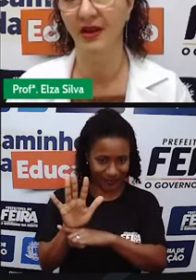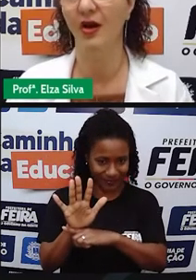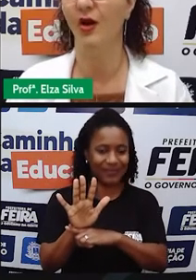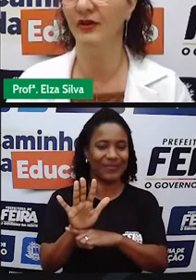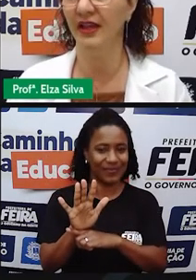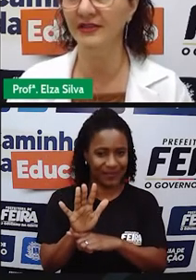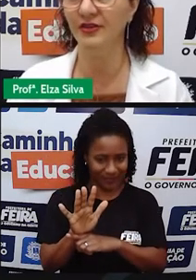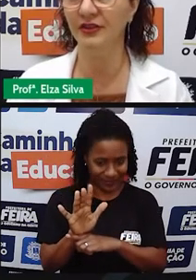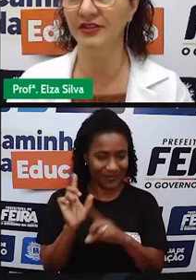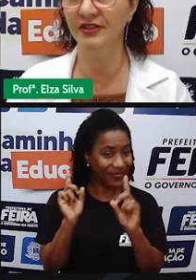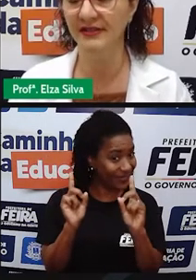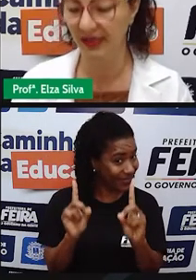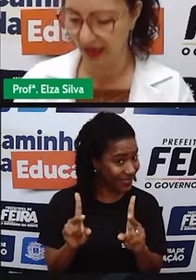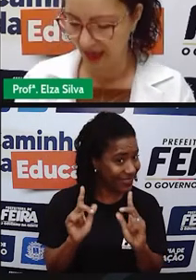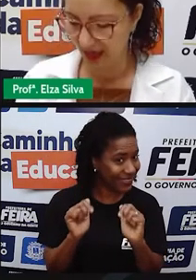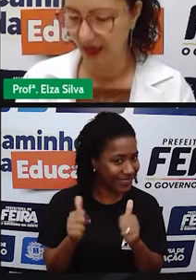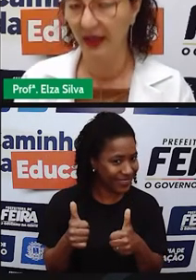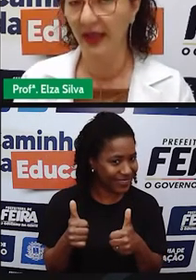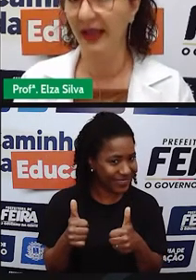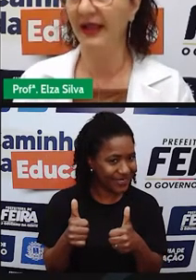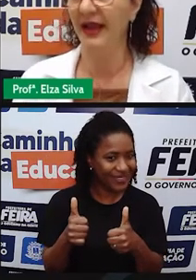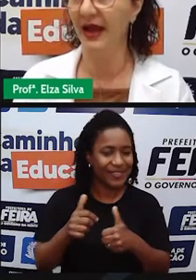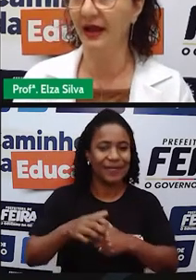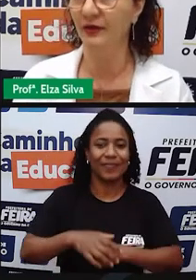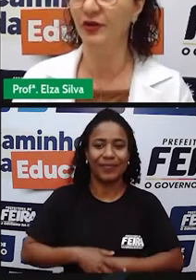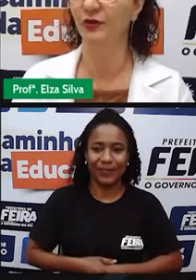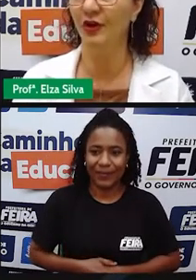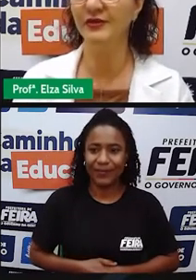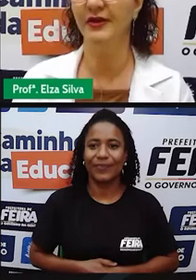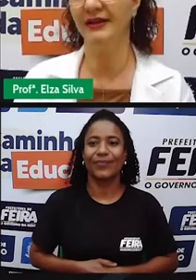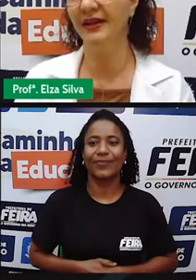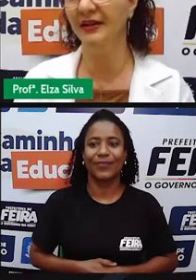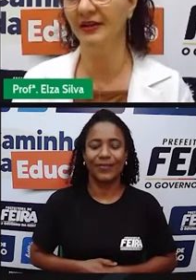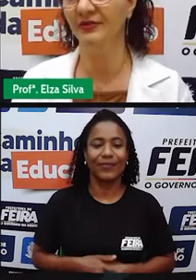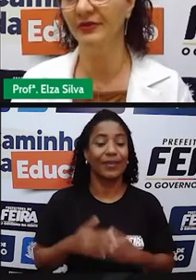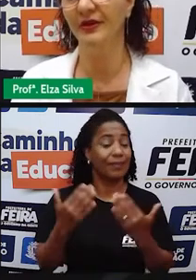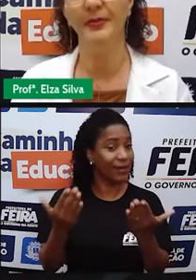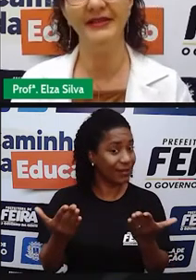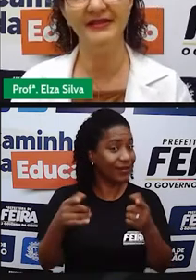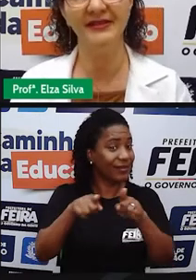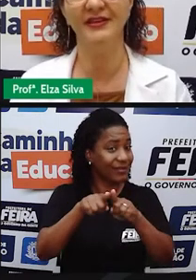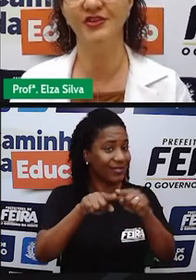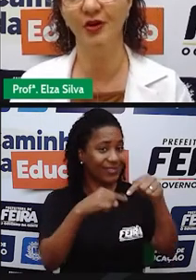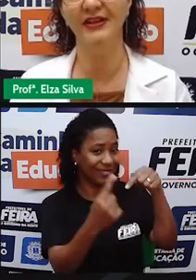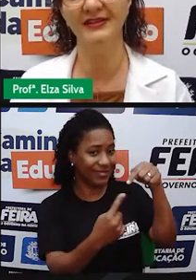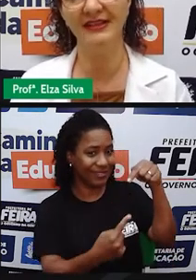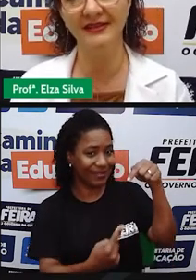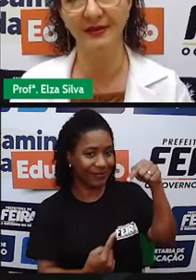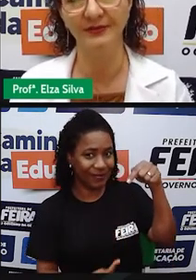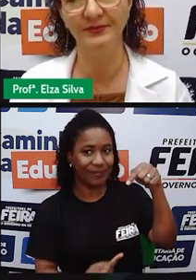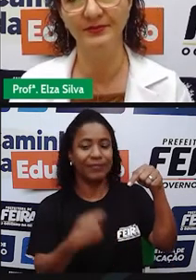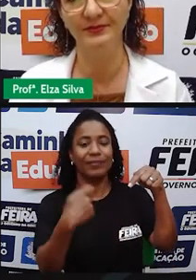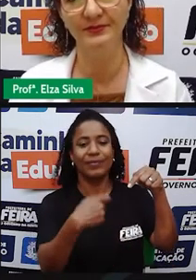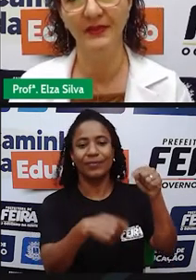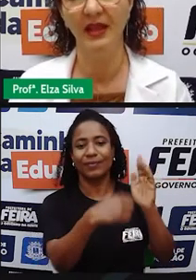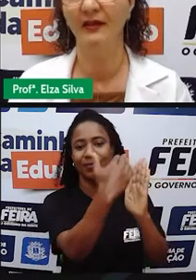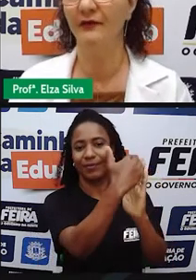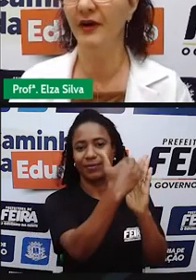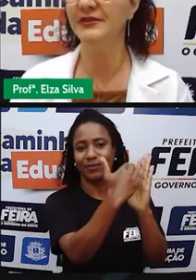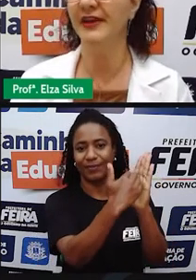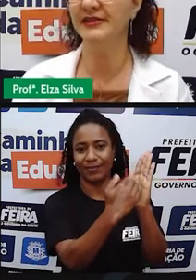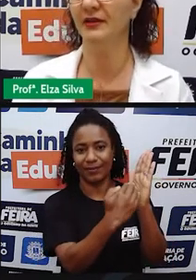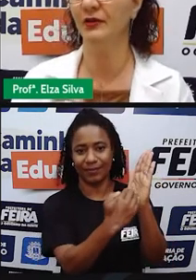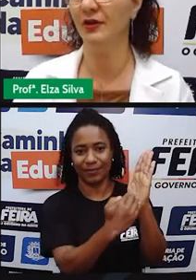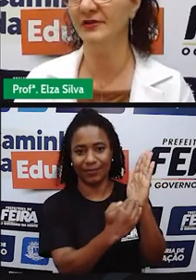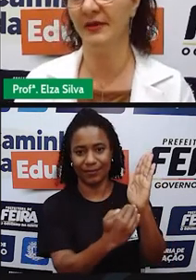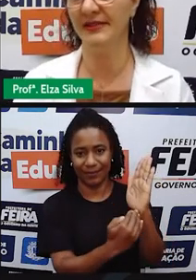nós. Ok, students? É claro que o nosso caderninho precisa de organização.